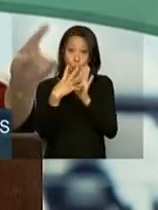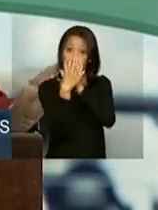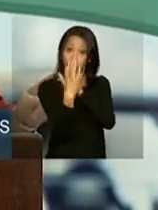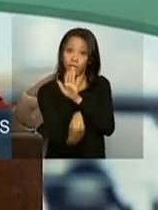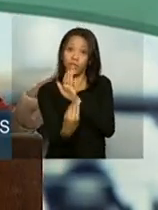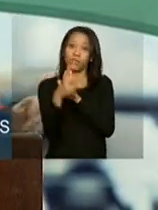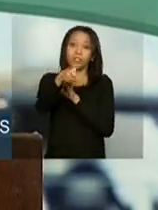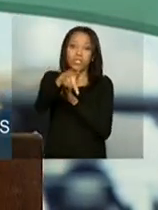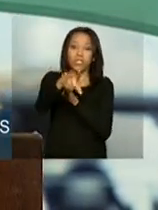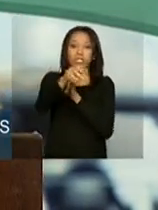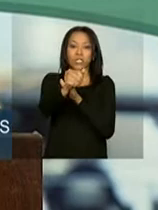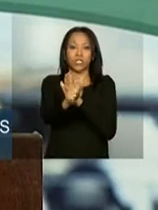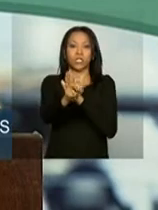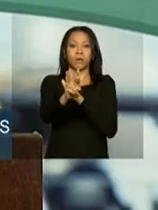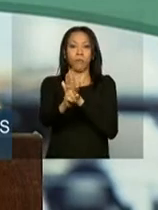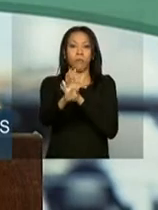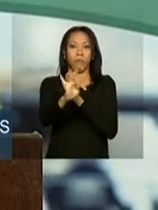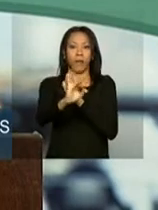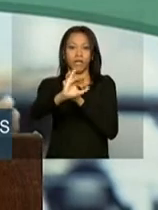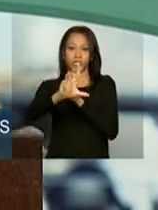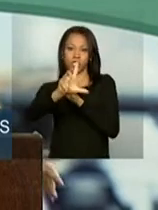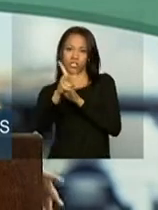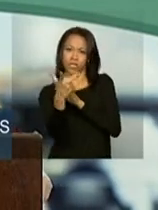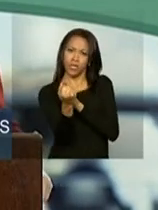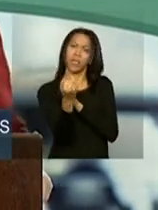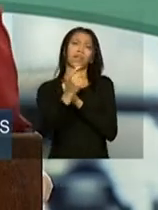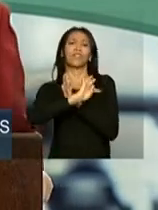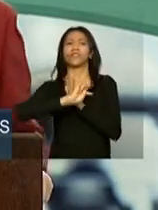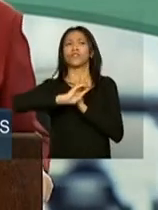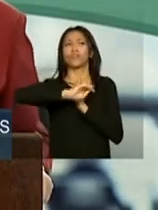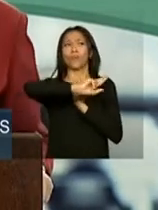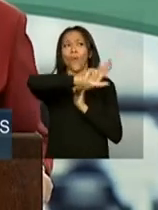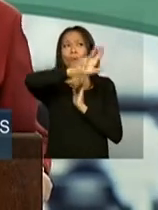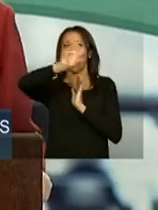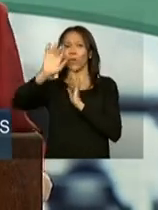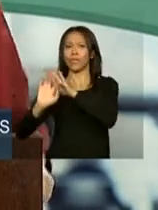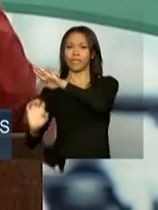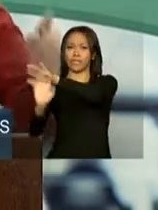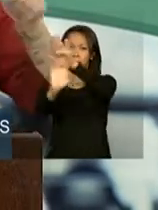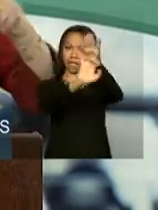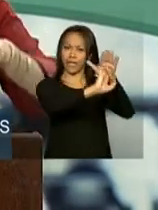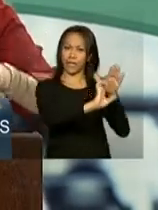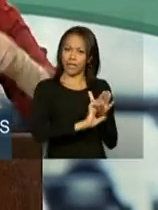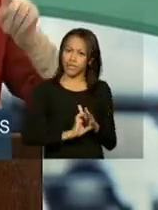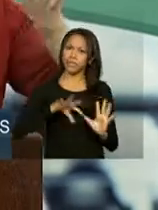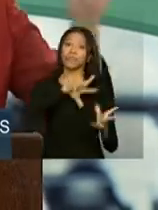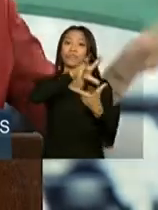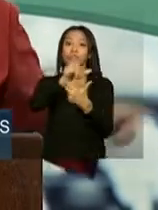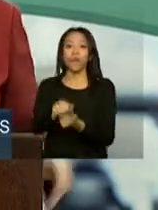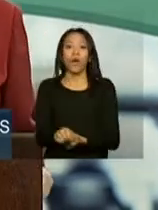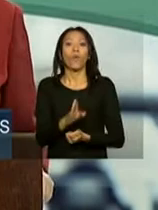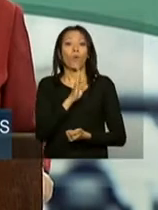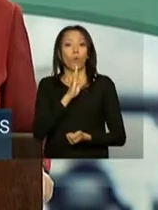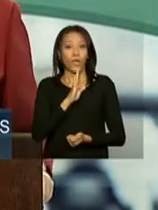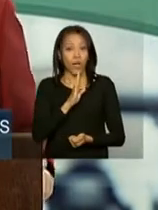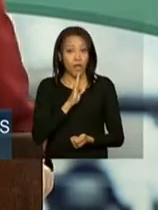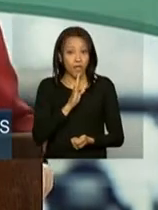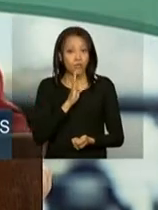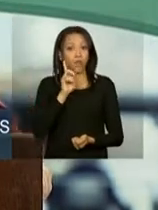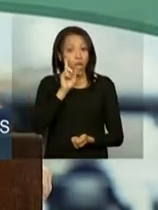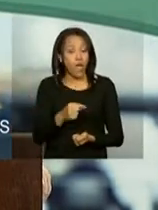modelo, aliás, que todas as empresas internacionais conhecem, porque ele é praticado em vários